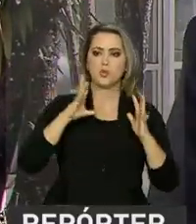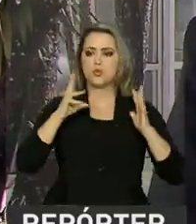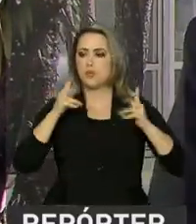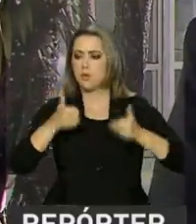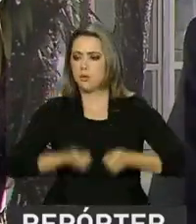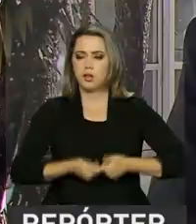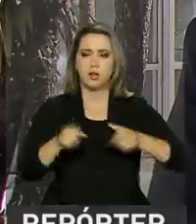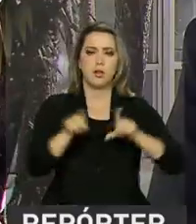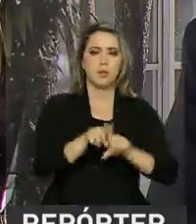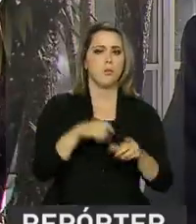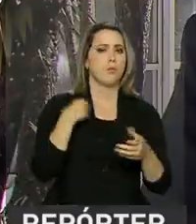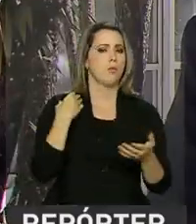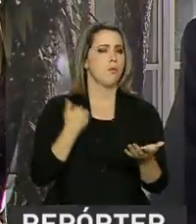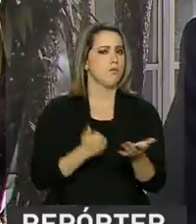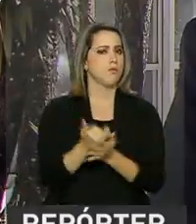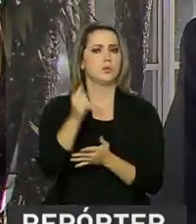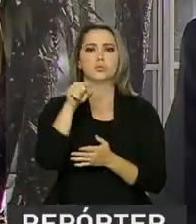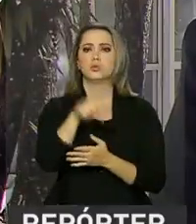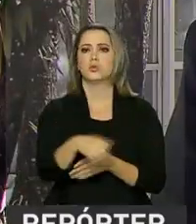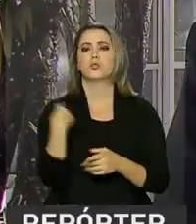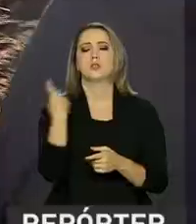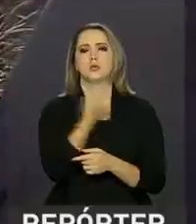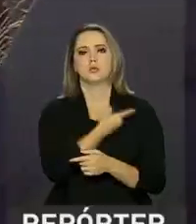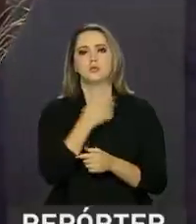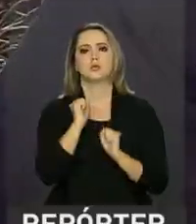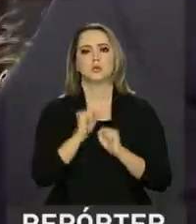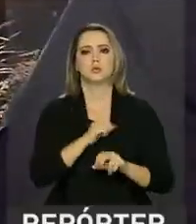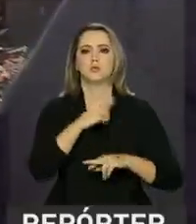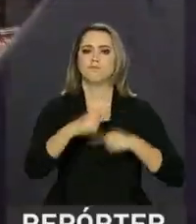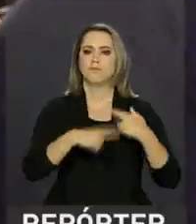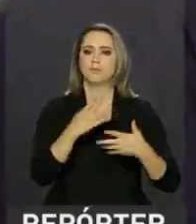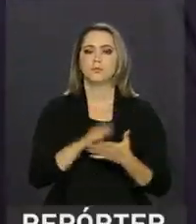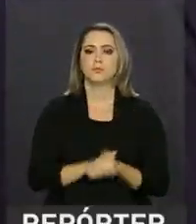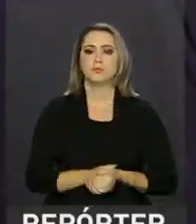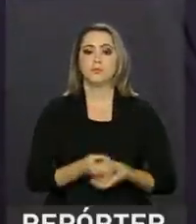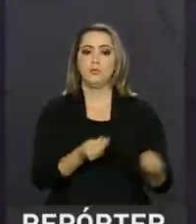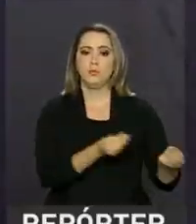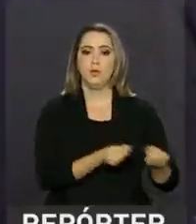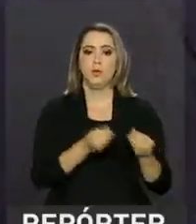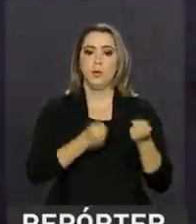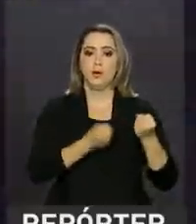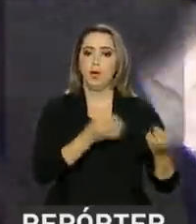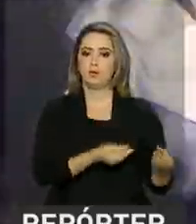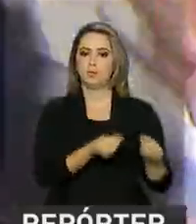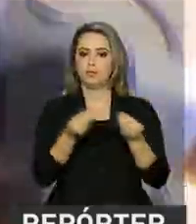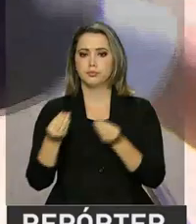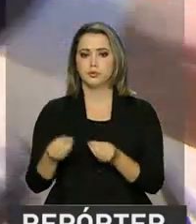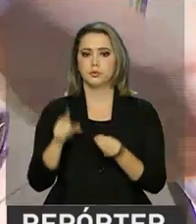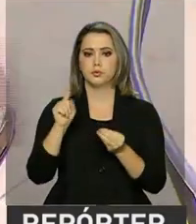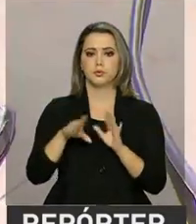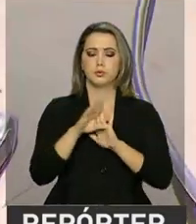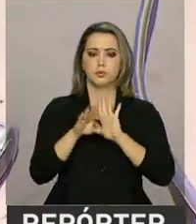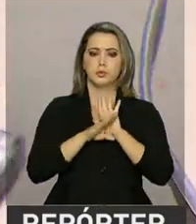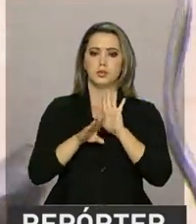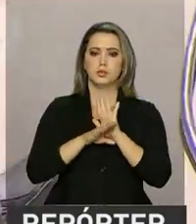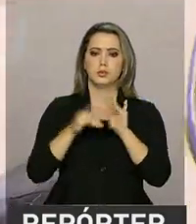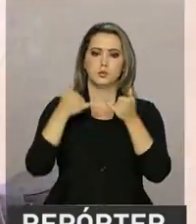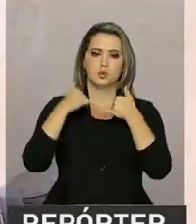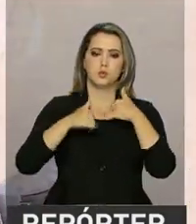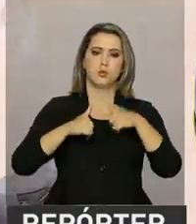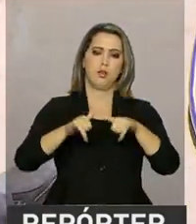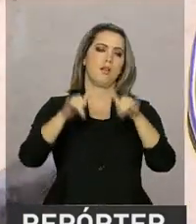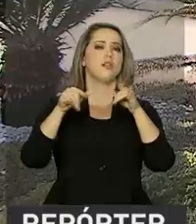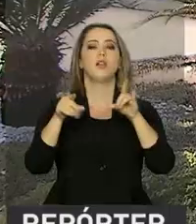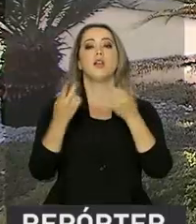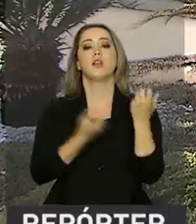manter a nossa Matriz sempre renovável o carro cedido ao Ministério faz parte do programa veículo elétrico que existe há